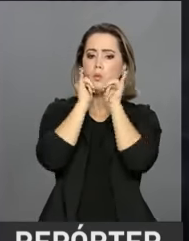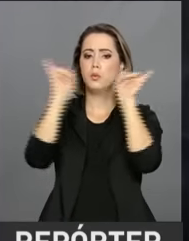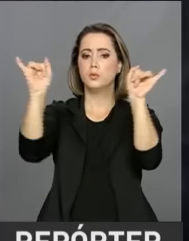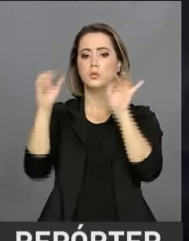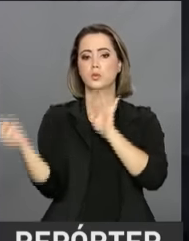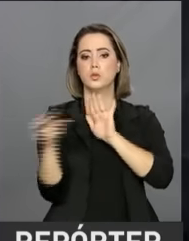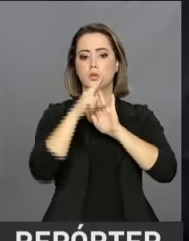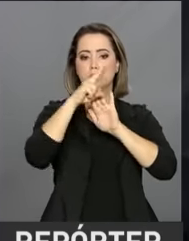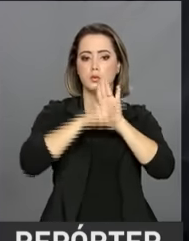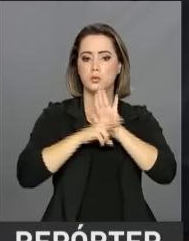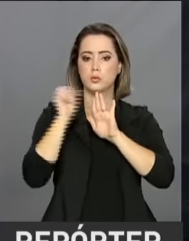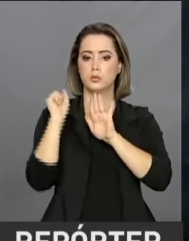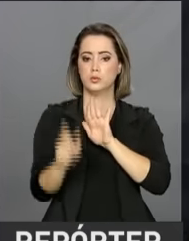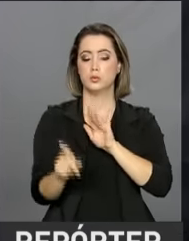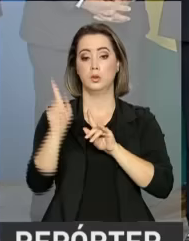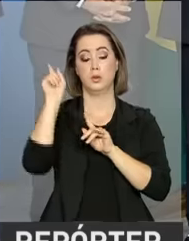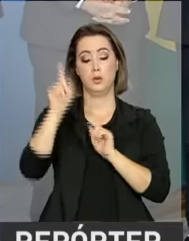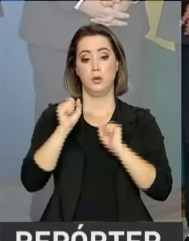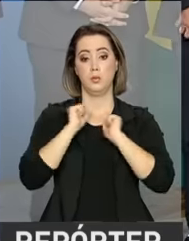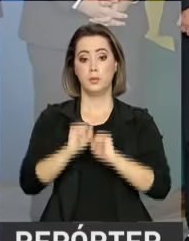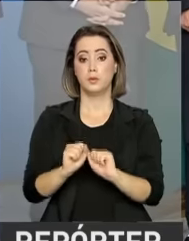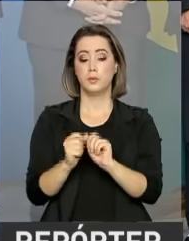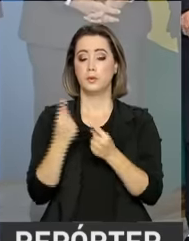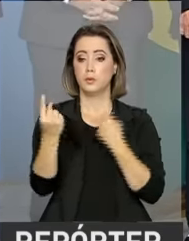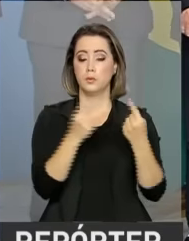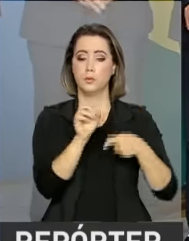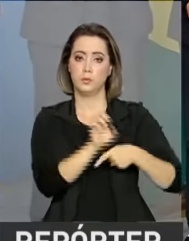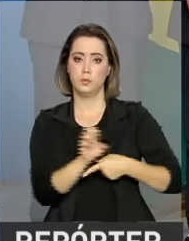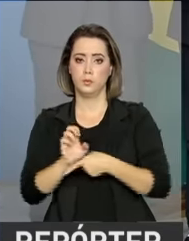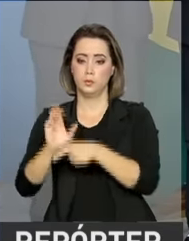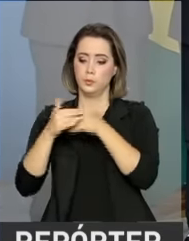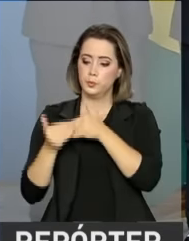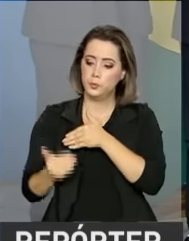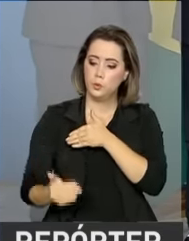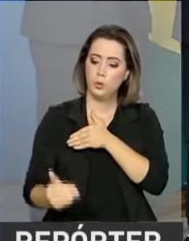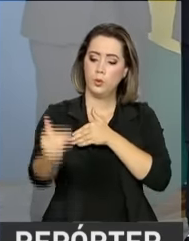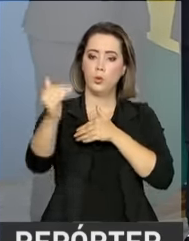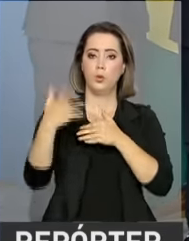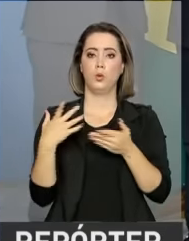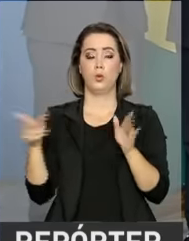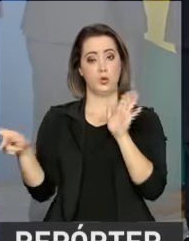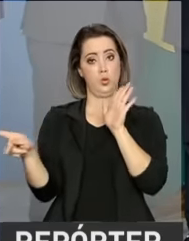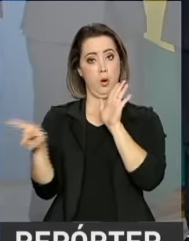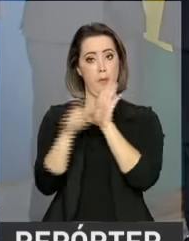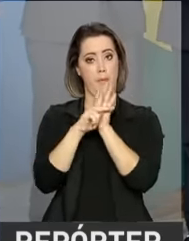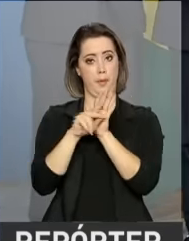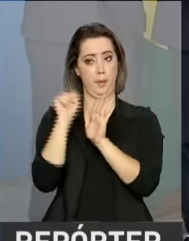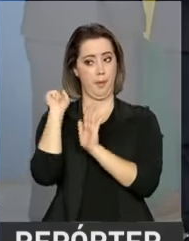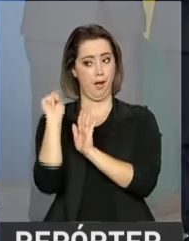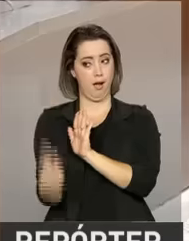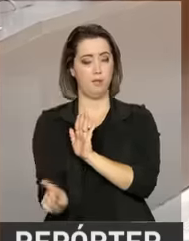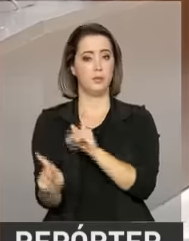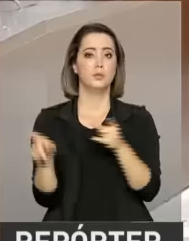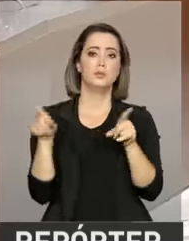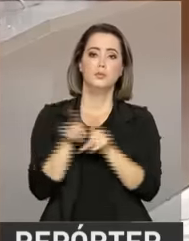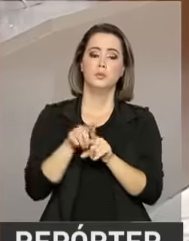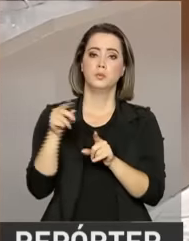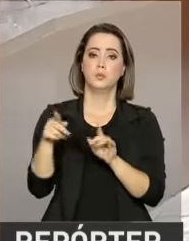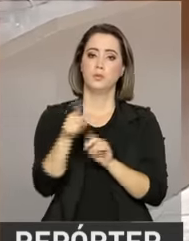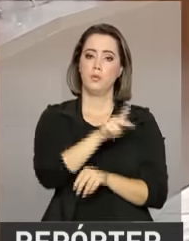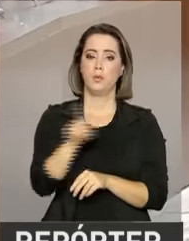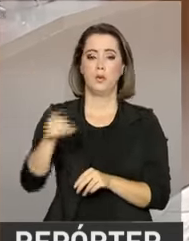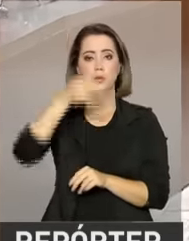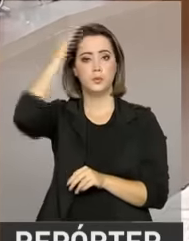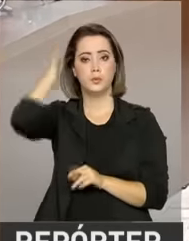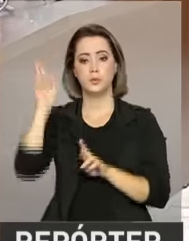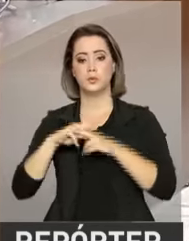reforma da Previdência vai permitir que estados e municípios continuem com regimes previdenciários próprios o presidente Michel